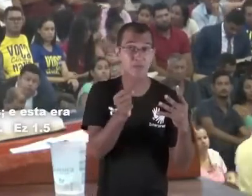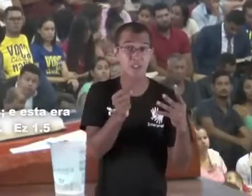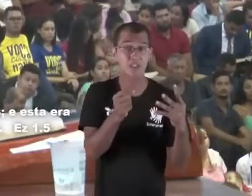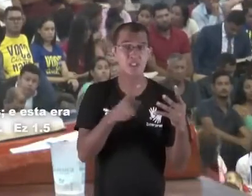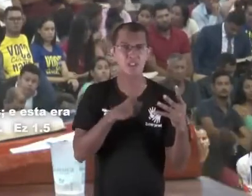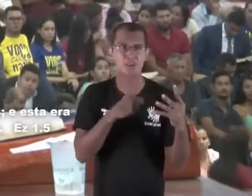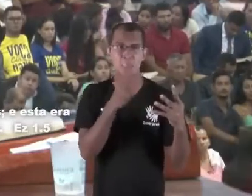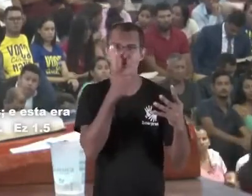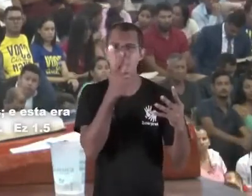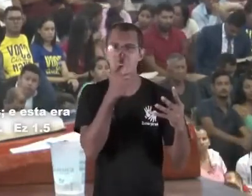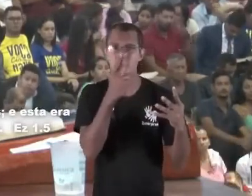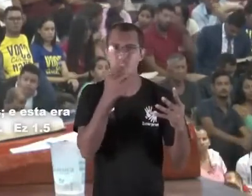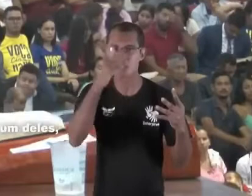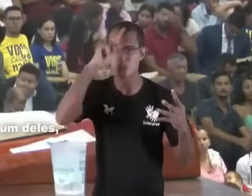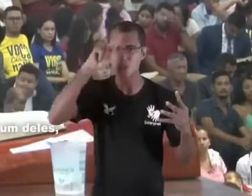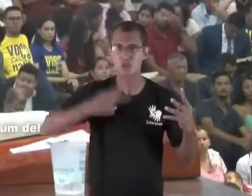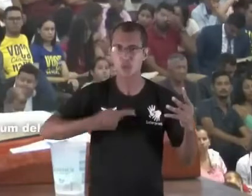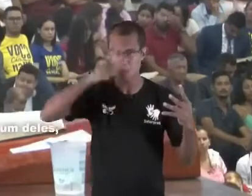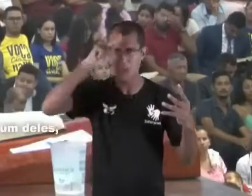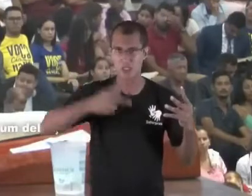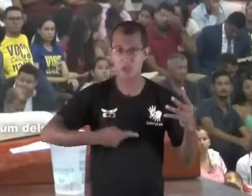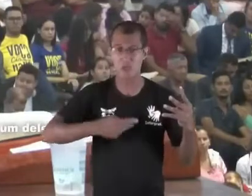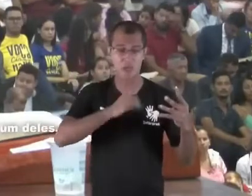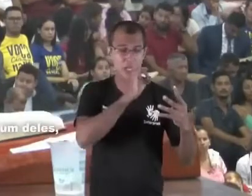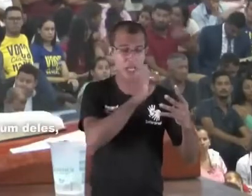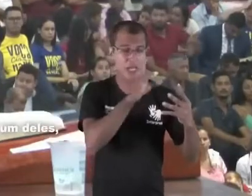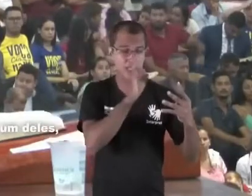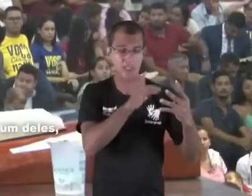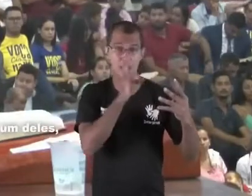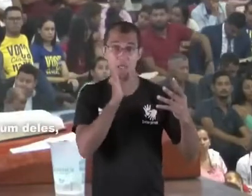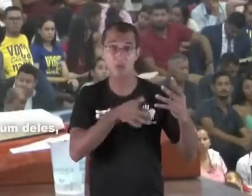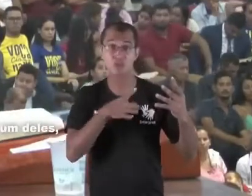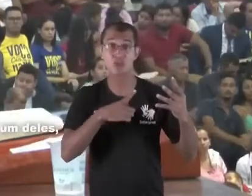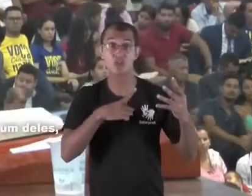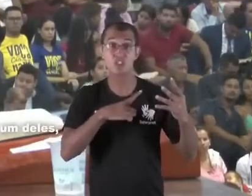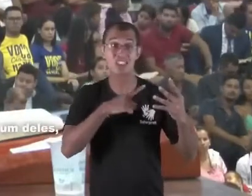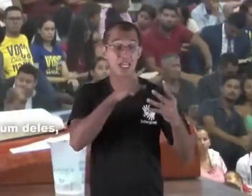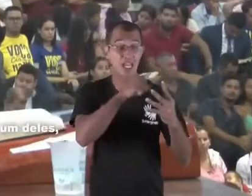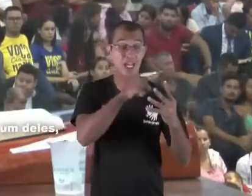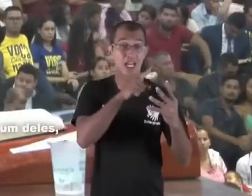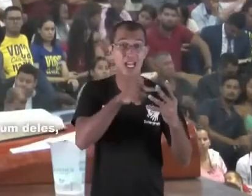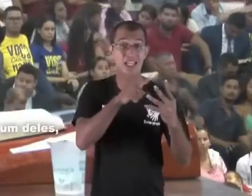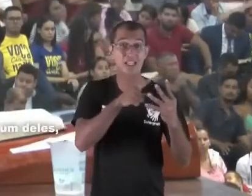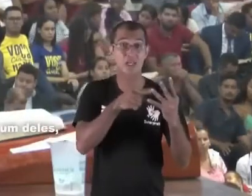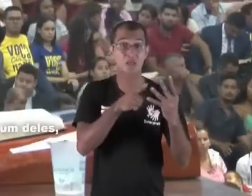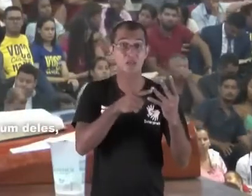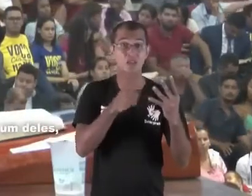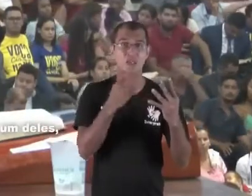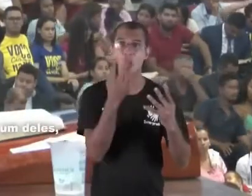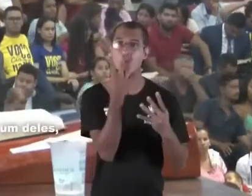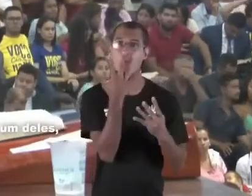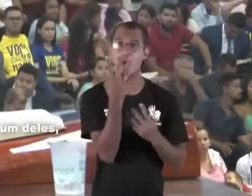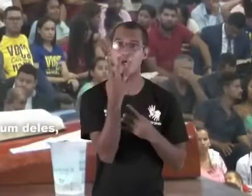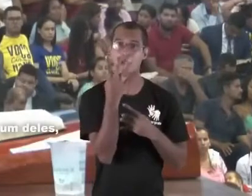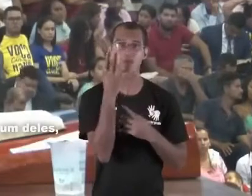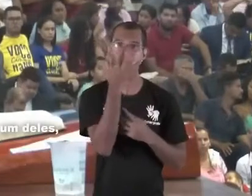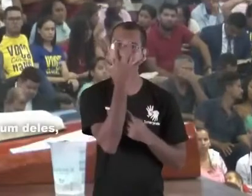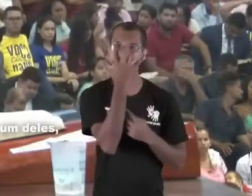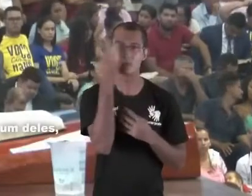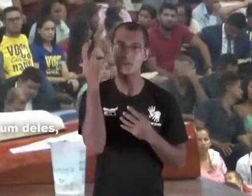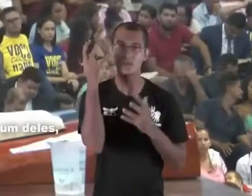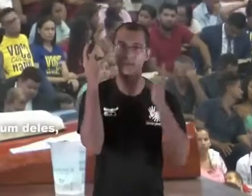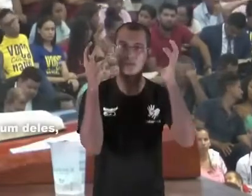a semelhança de homem, cada um tinha 4 rostos, como